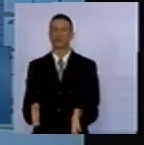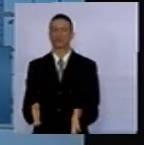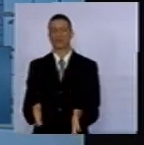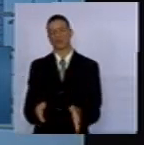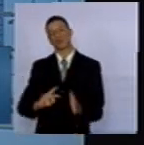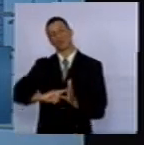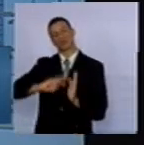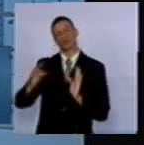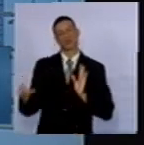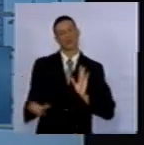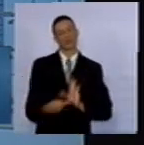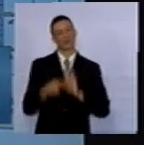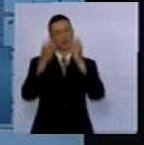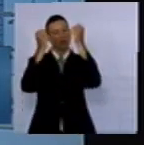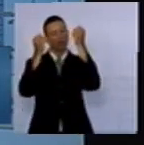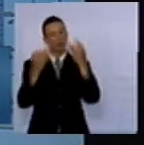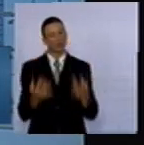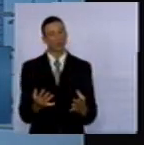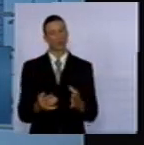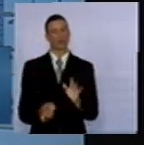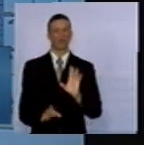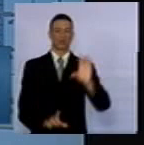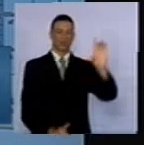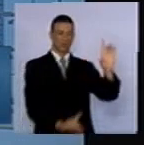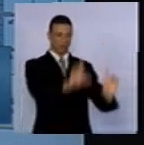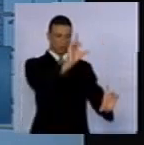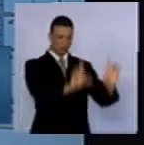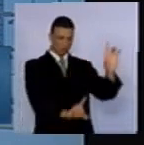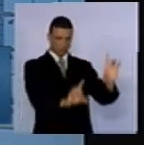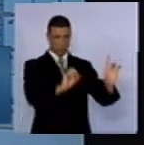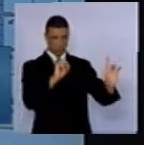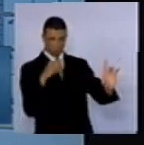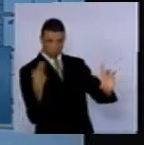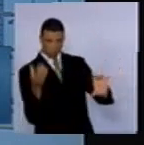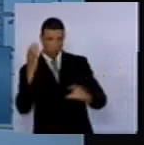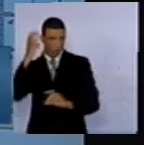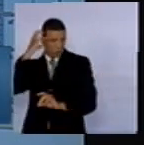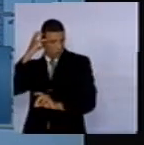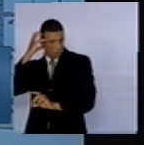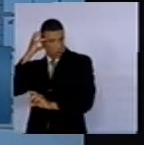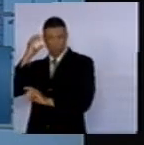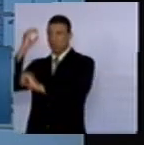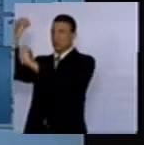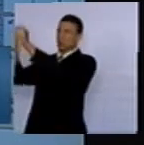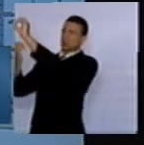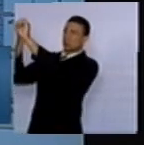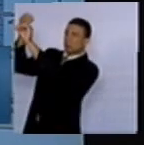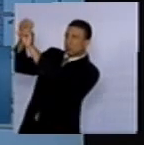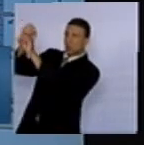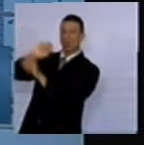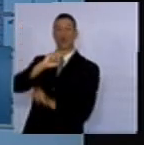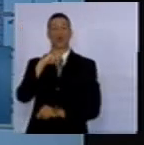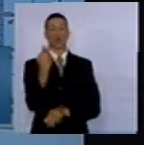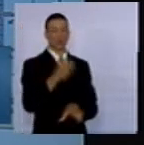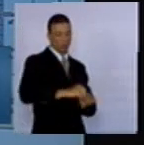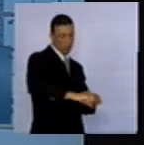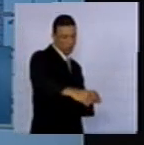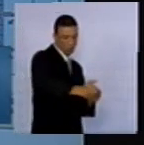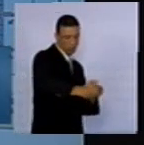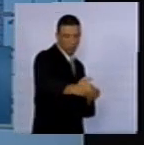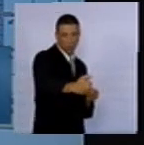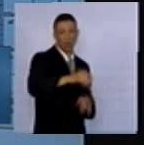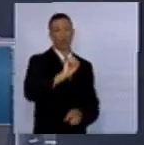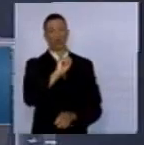é que televisão o Rádio Difusão televisiva seja por satélite seja por cabo seja